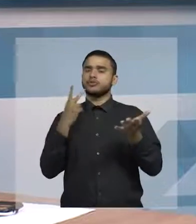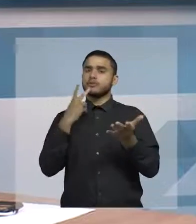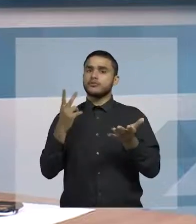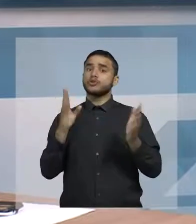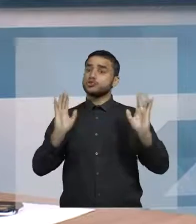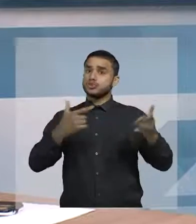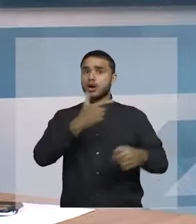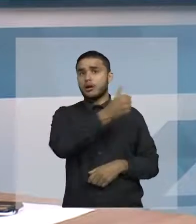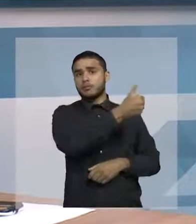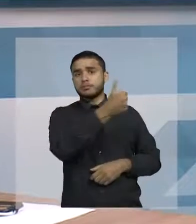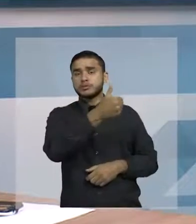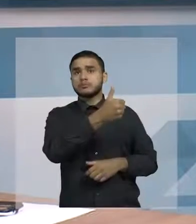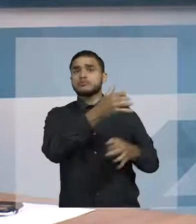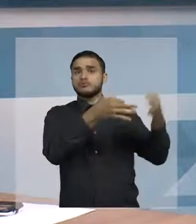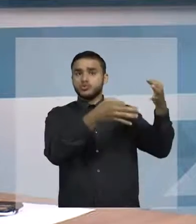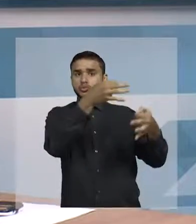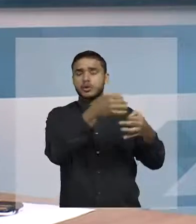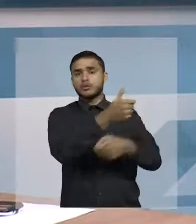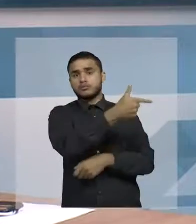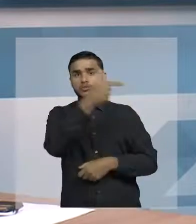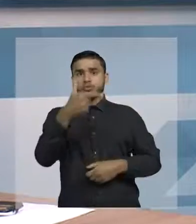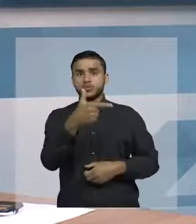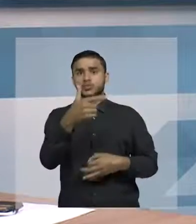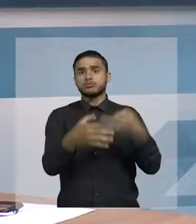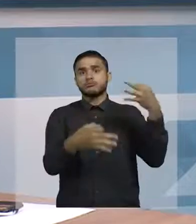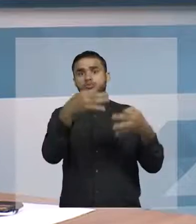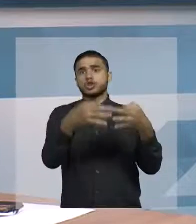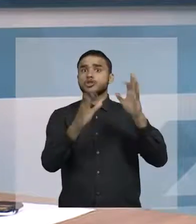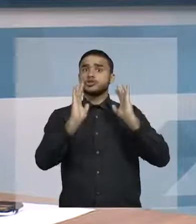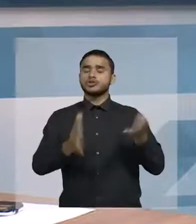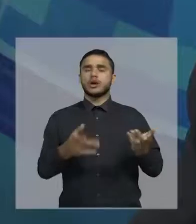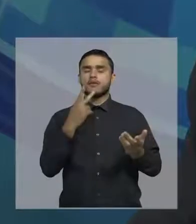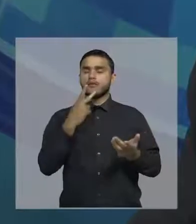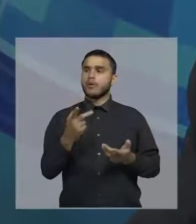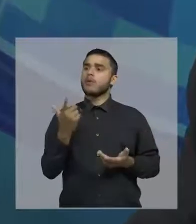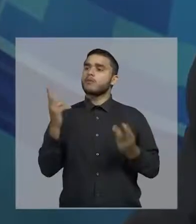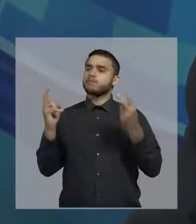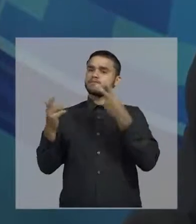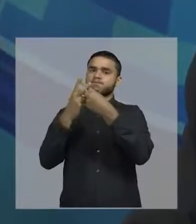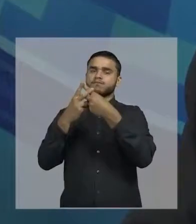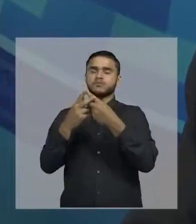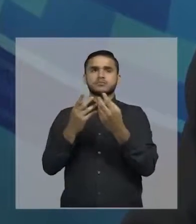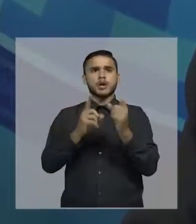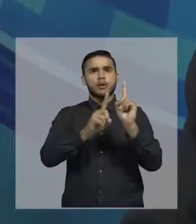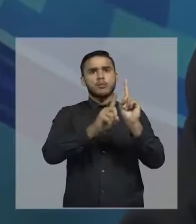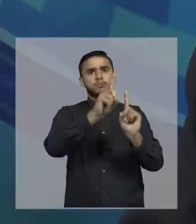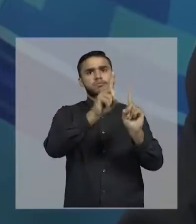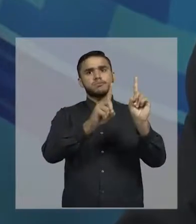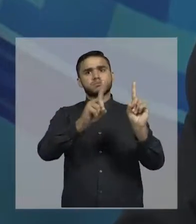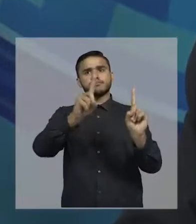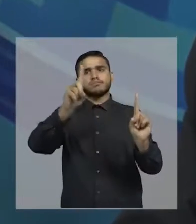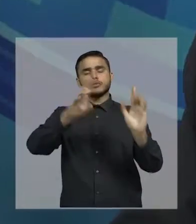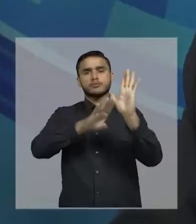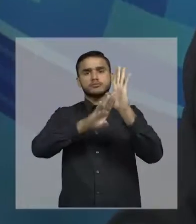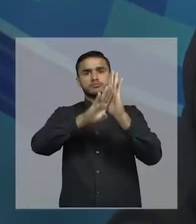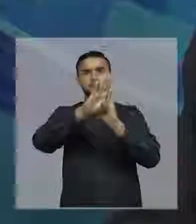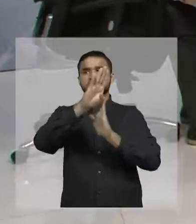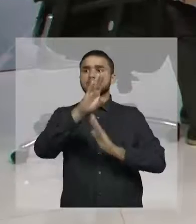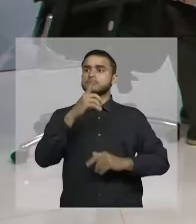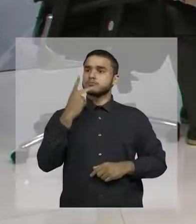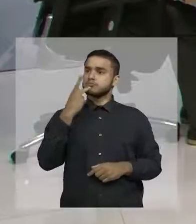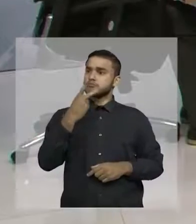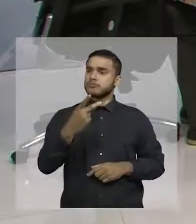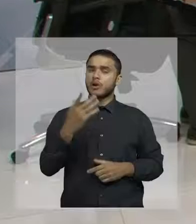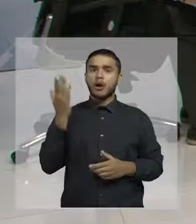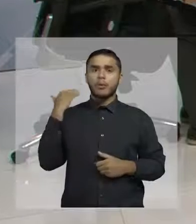apenado que foi em segunda instância, ele só tem crescido nas últimas pesquisas. E o último crescimento foi